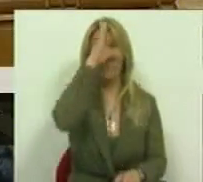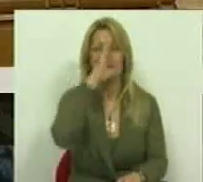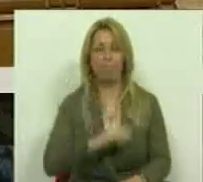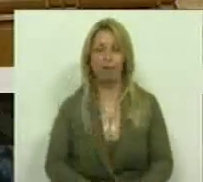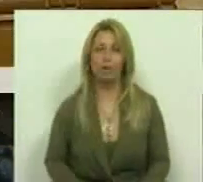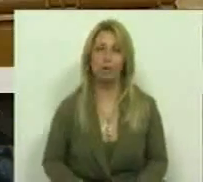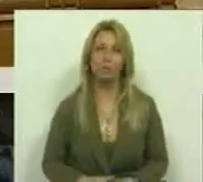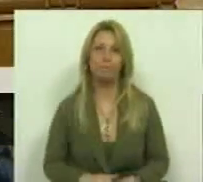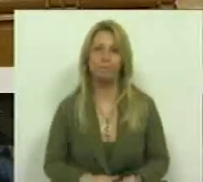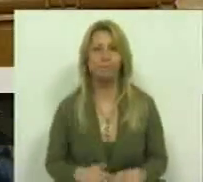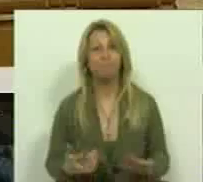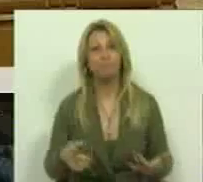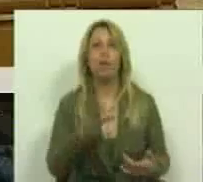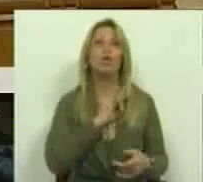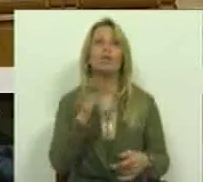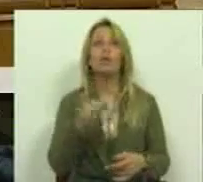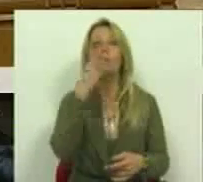A palavra, Sr. Primeiro-Ministro.